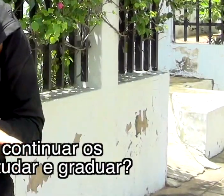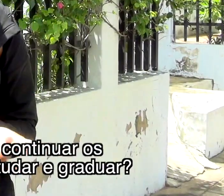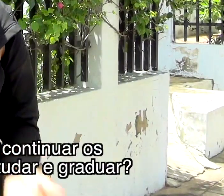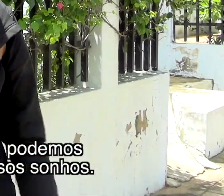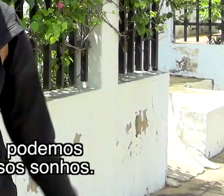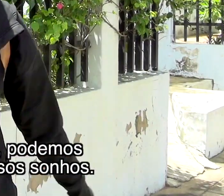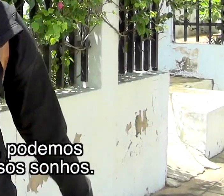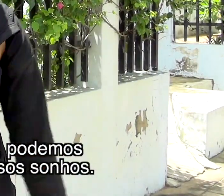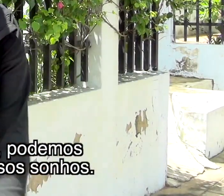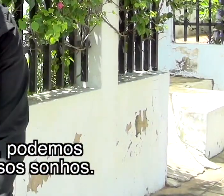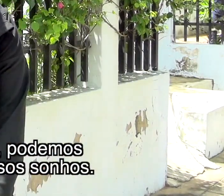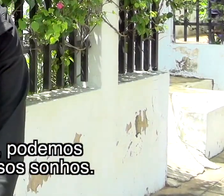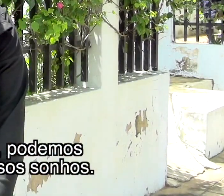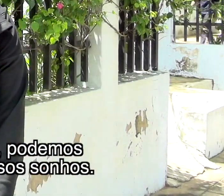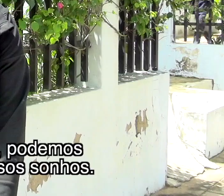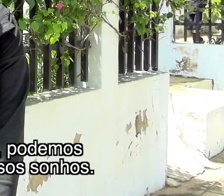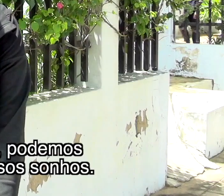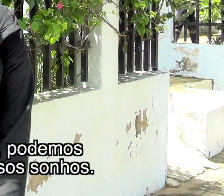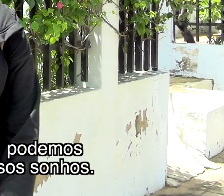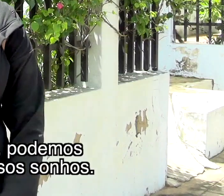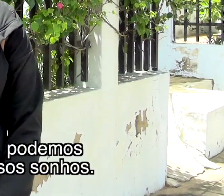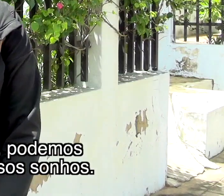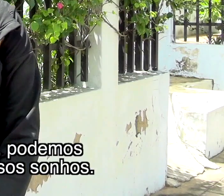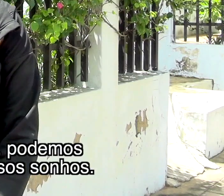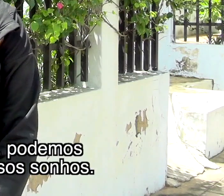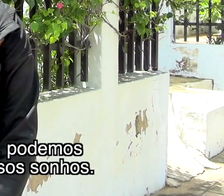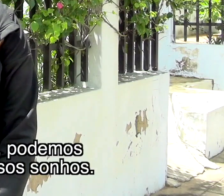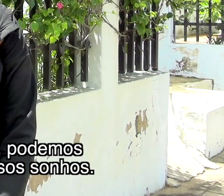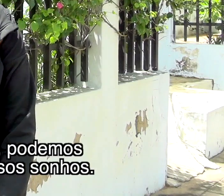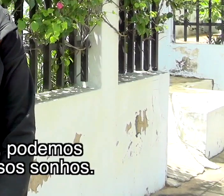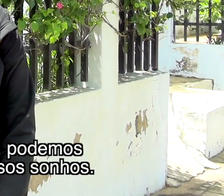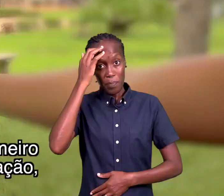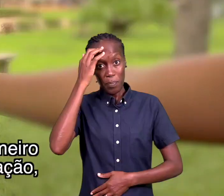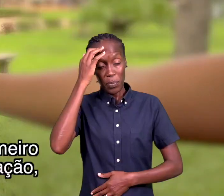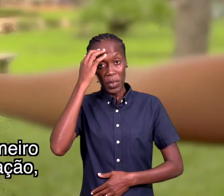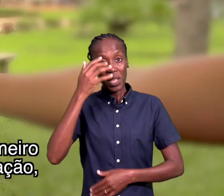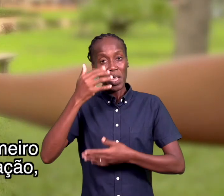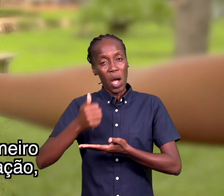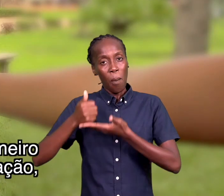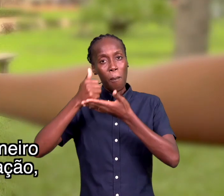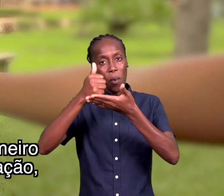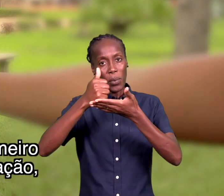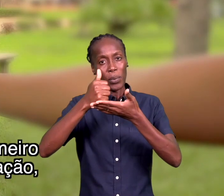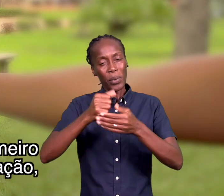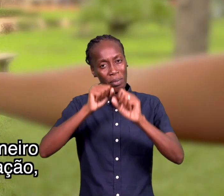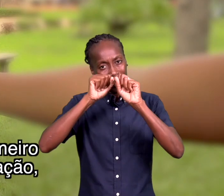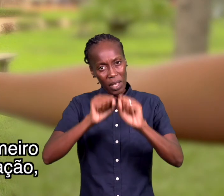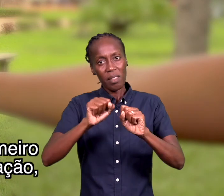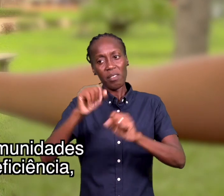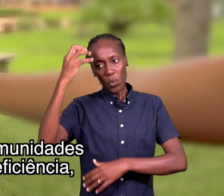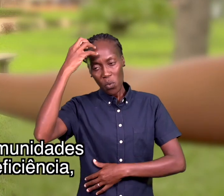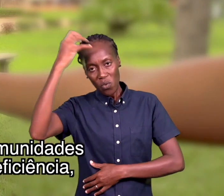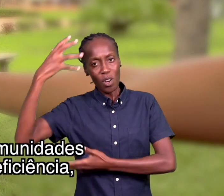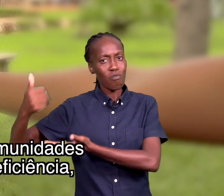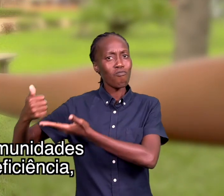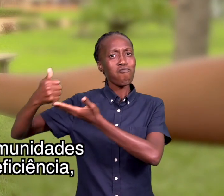graduar? Com esforço e paciência, podemos conseguir alcançar os nossos sonhos. Eu penso que o primeiro passo seria a informação, haver